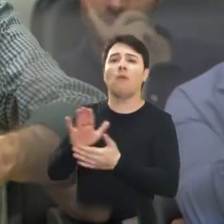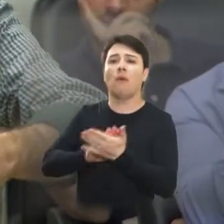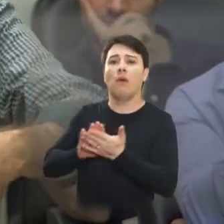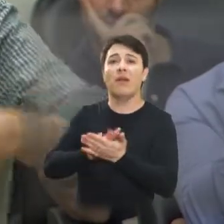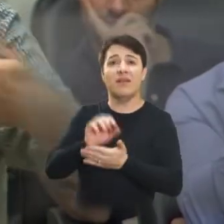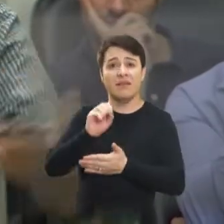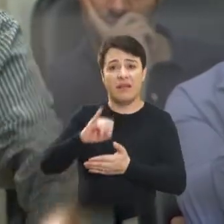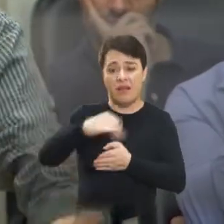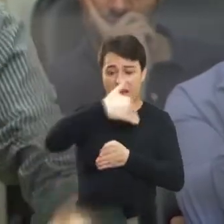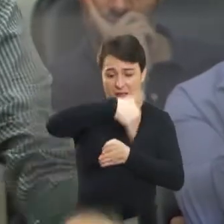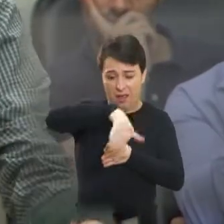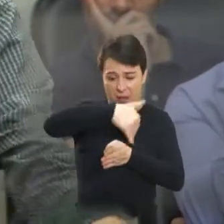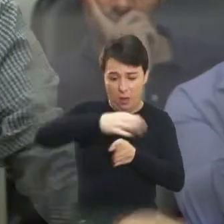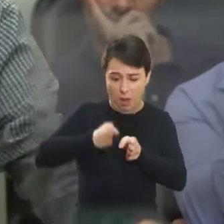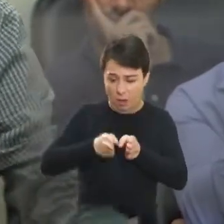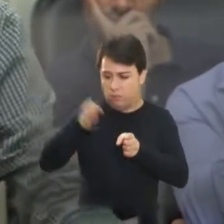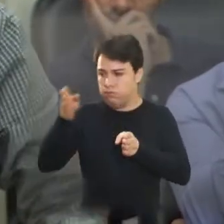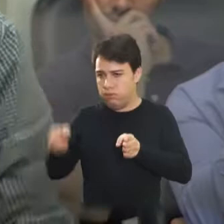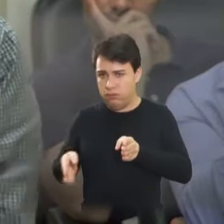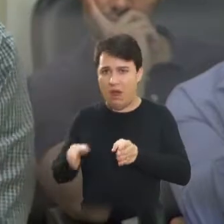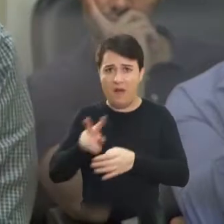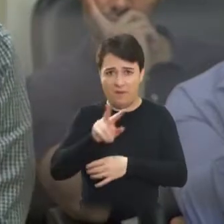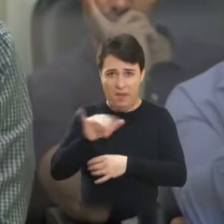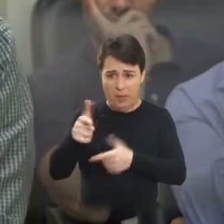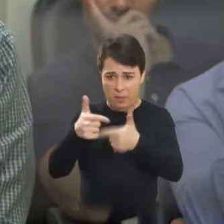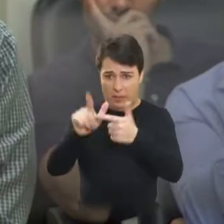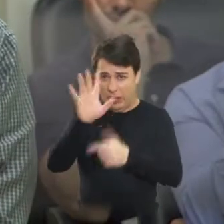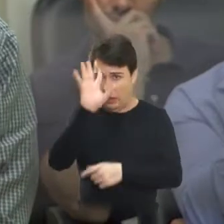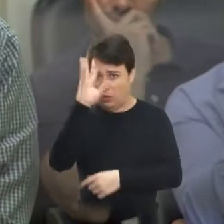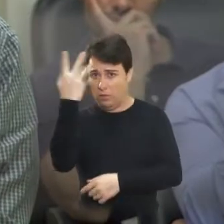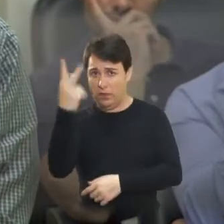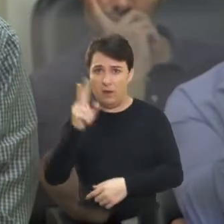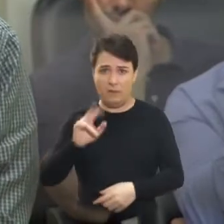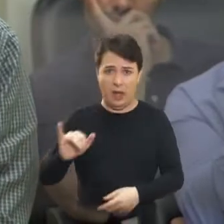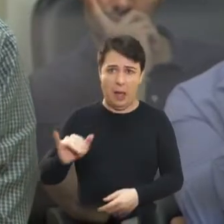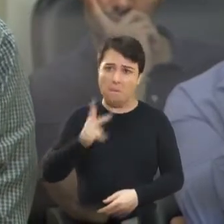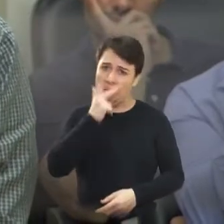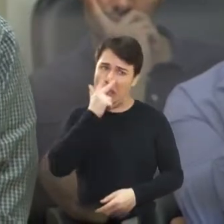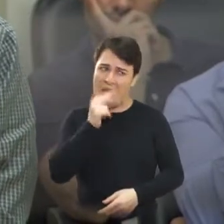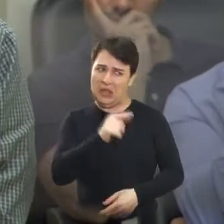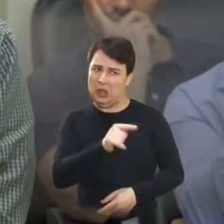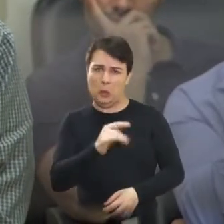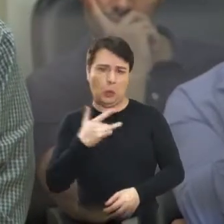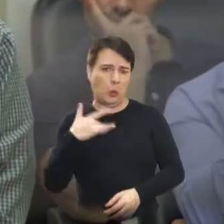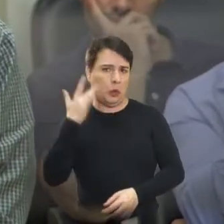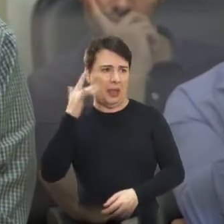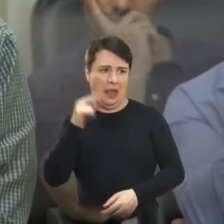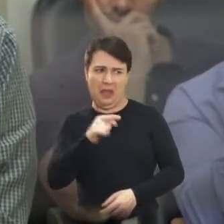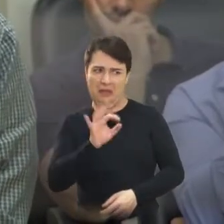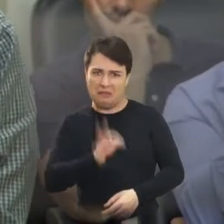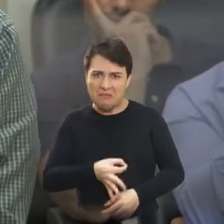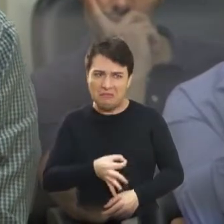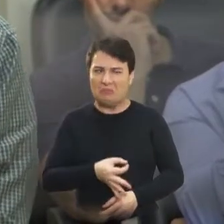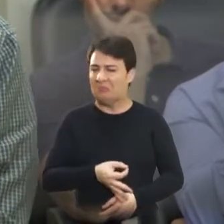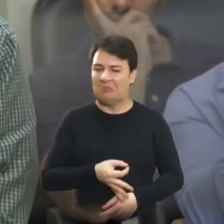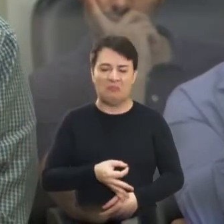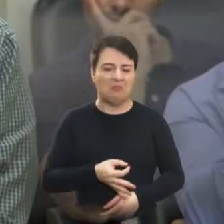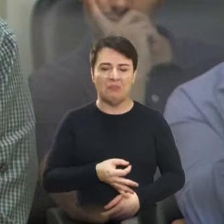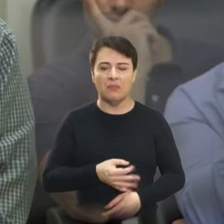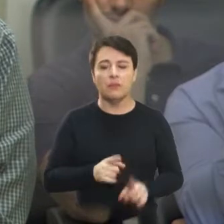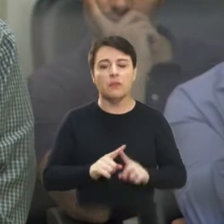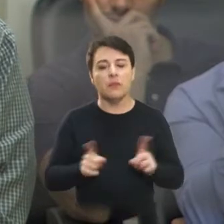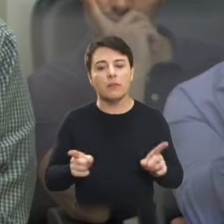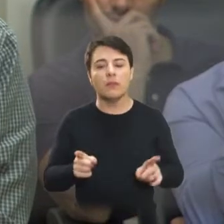da duplicação, que, no meu modo de ver, é incerto, né? Acho que haveria